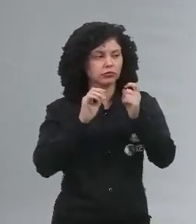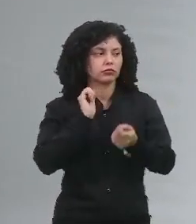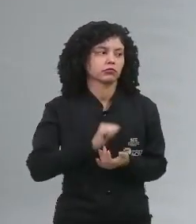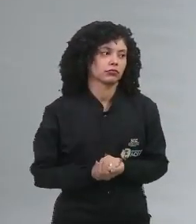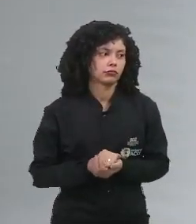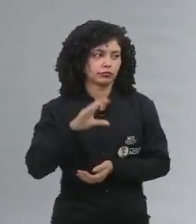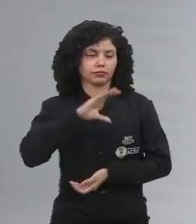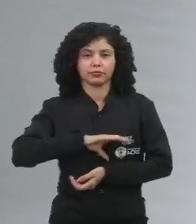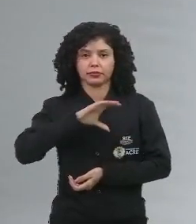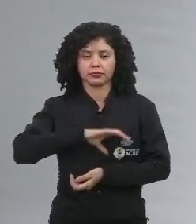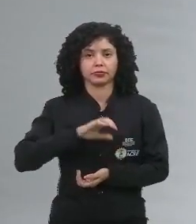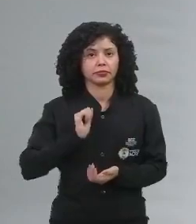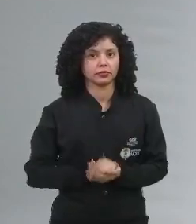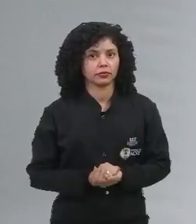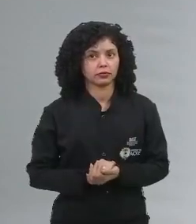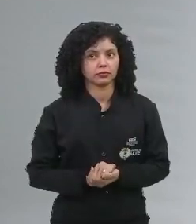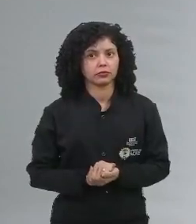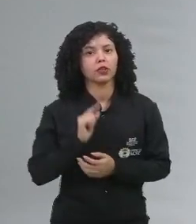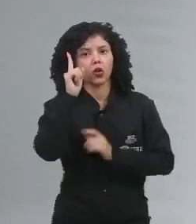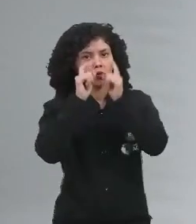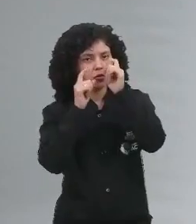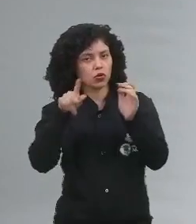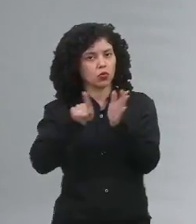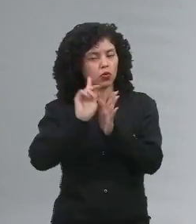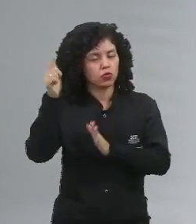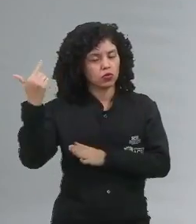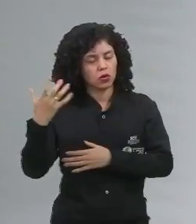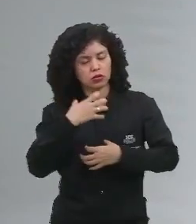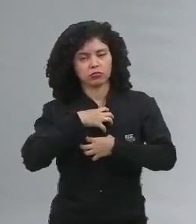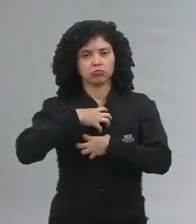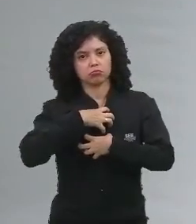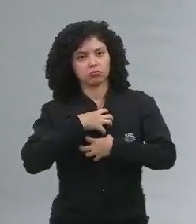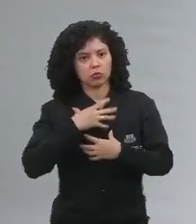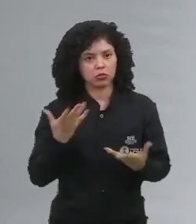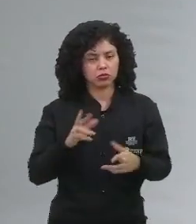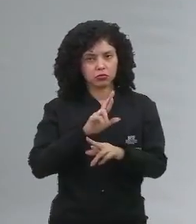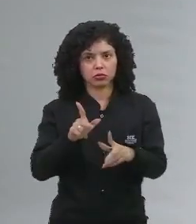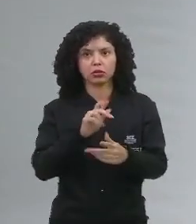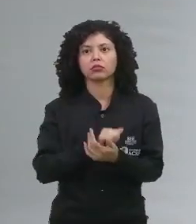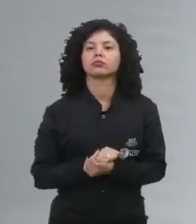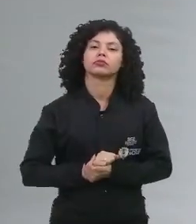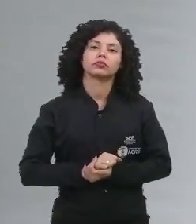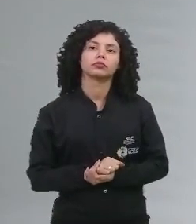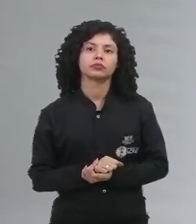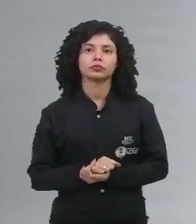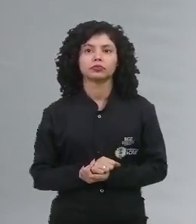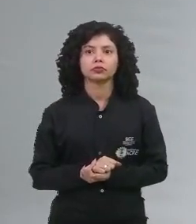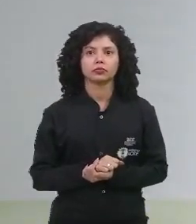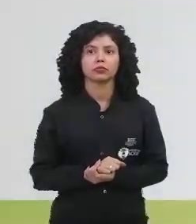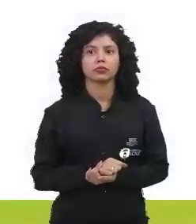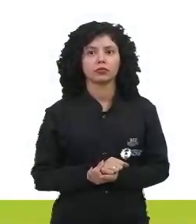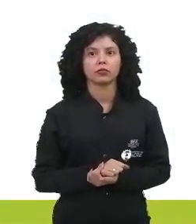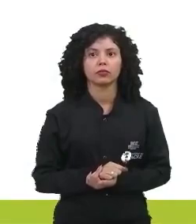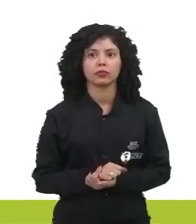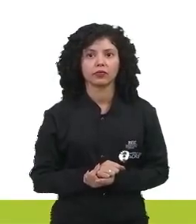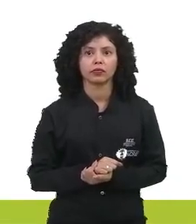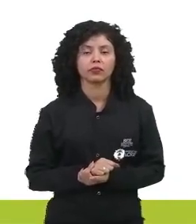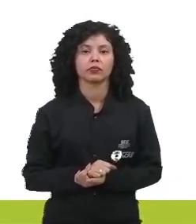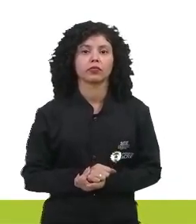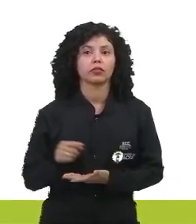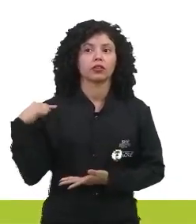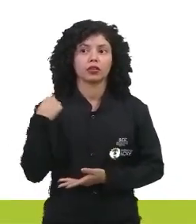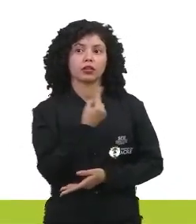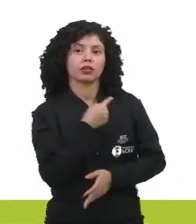os portugueses é uma expressão que é dita de uma outra maneira e para nós temos um correspondente. E aí, para